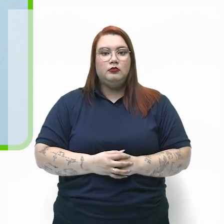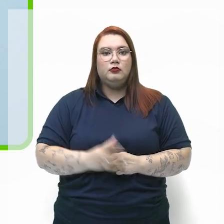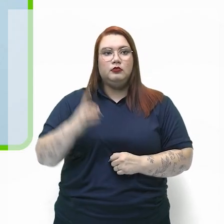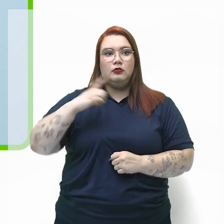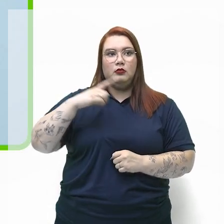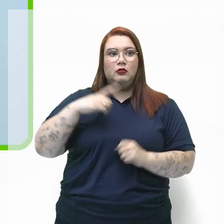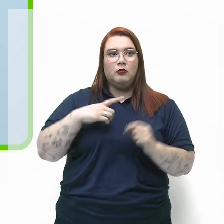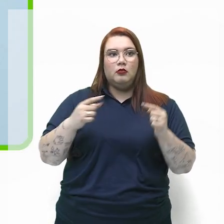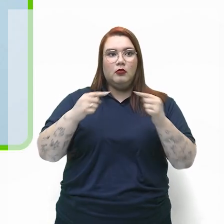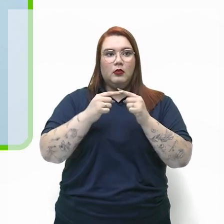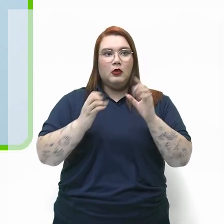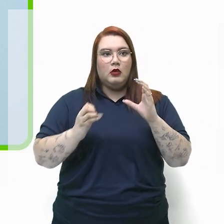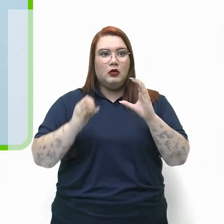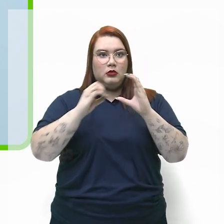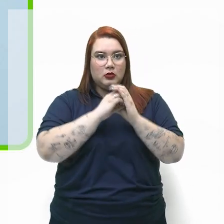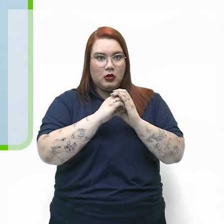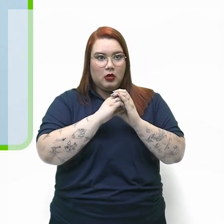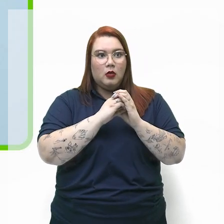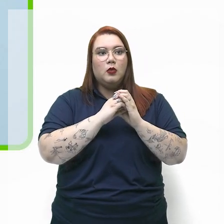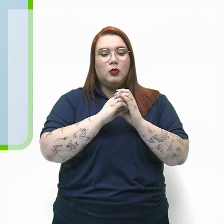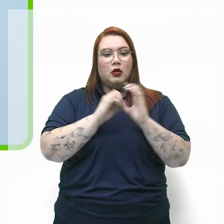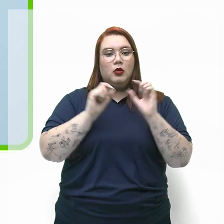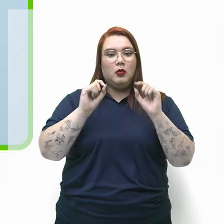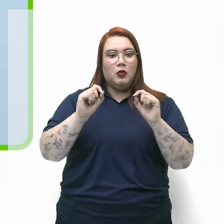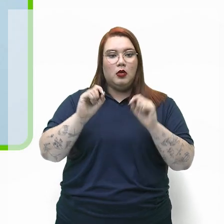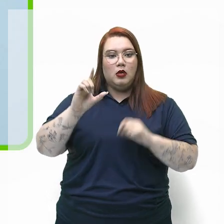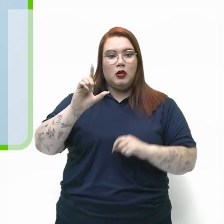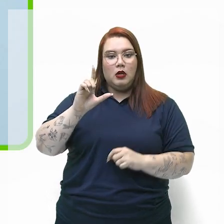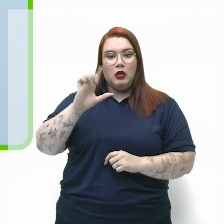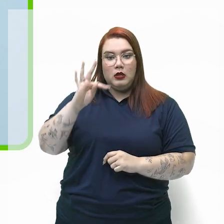tanto a célula do linfócito, que é chamado de